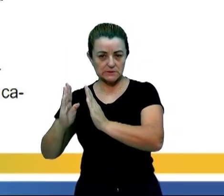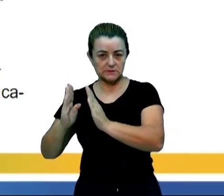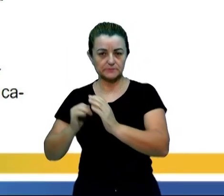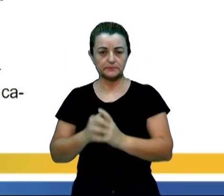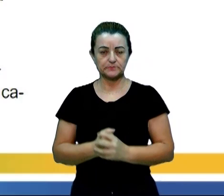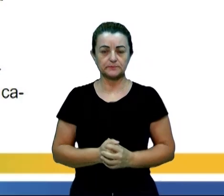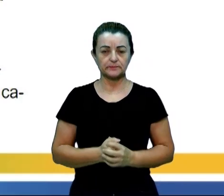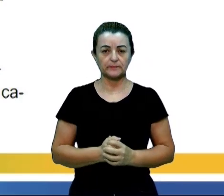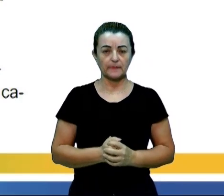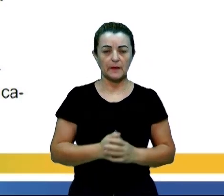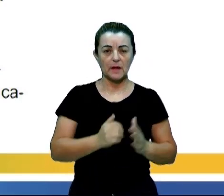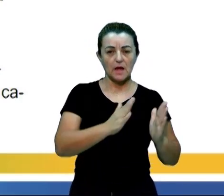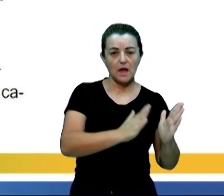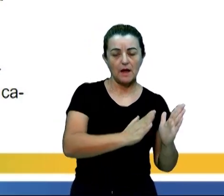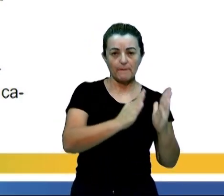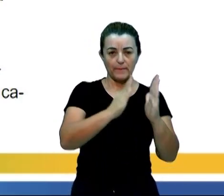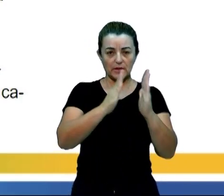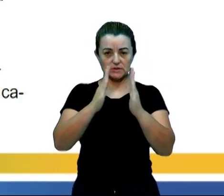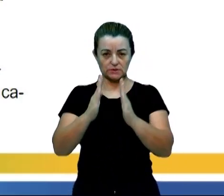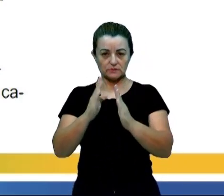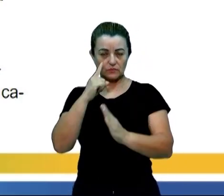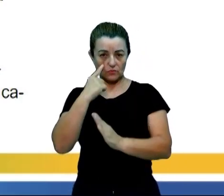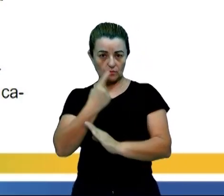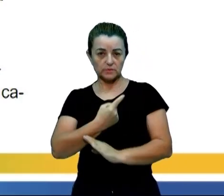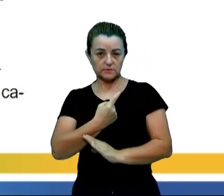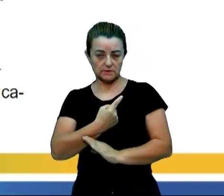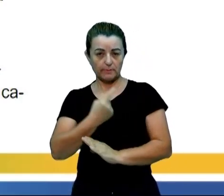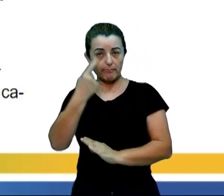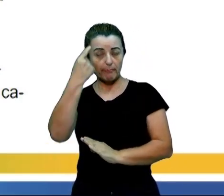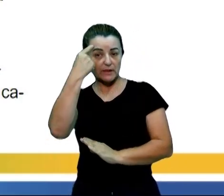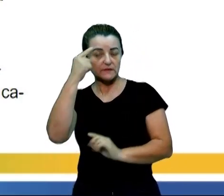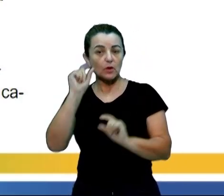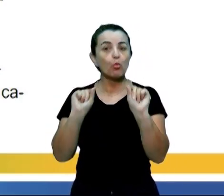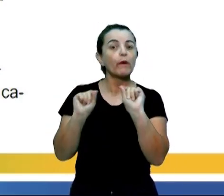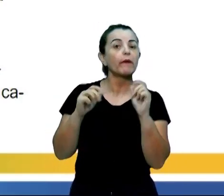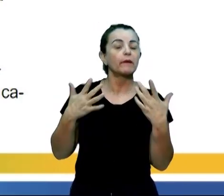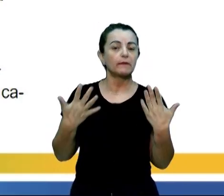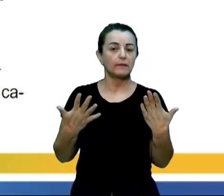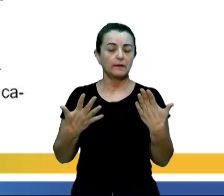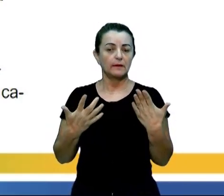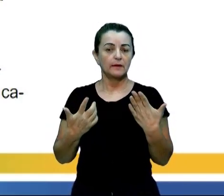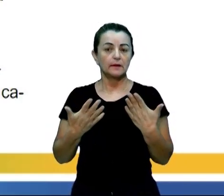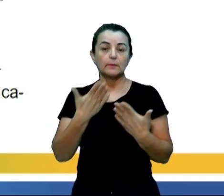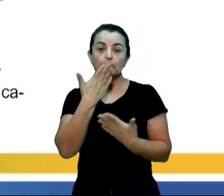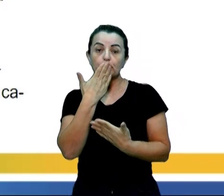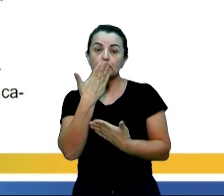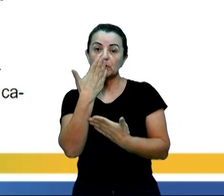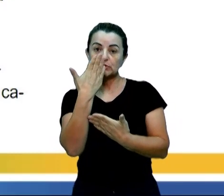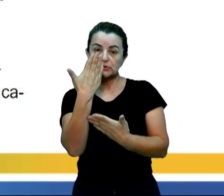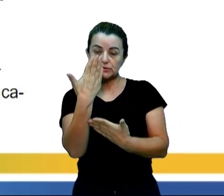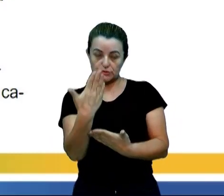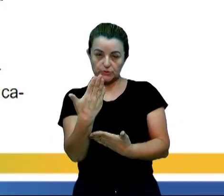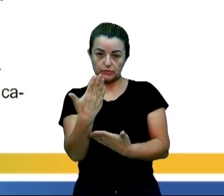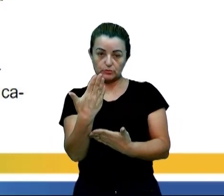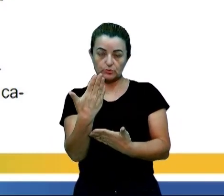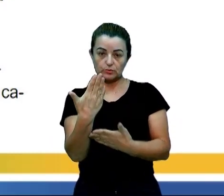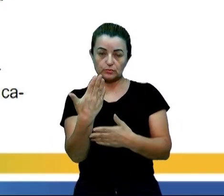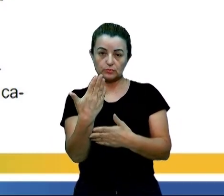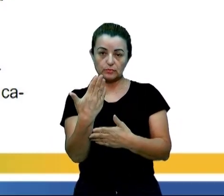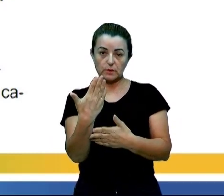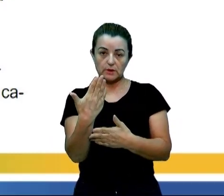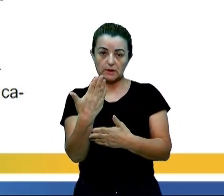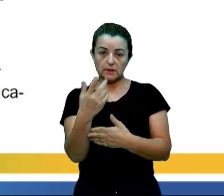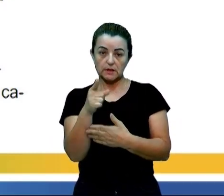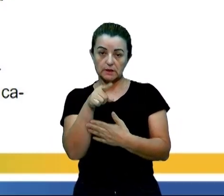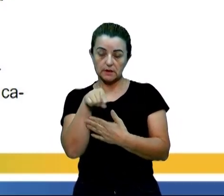etapas. A partir dessa fala do enunciado, a gente já pode perceber o quê? Que ele está pedindo no enunciado da questão que a